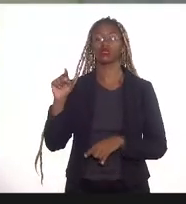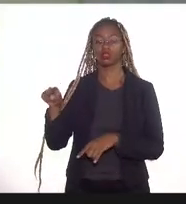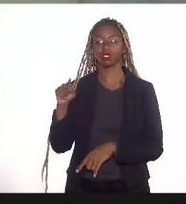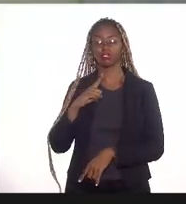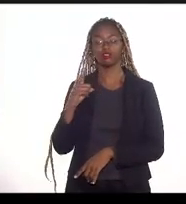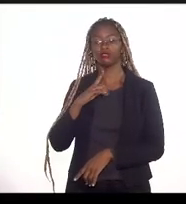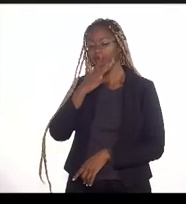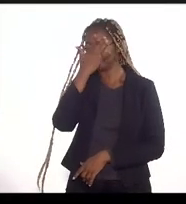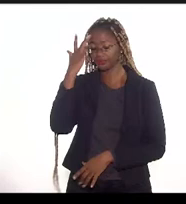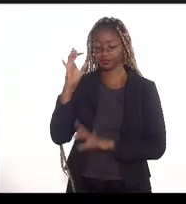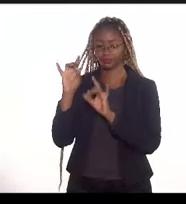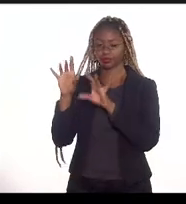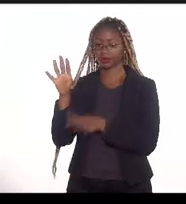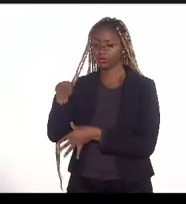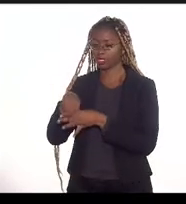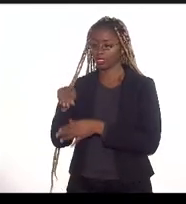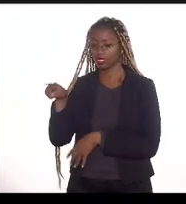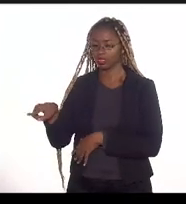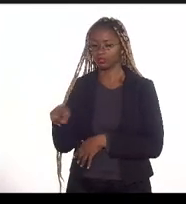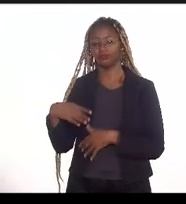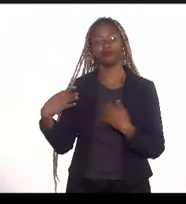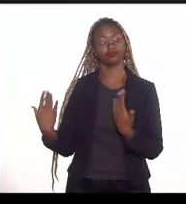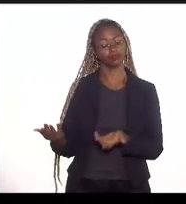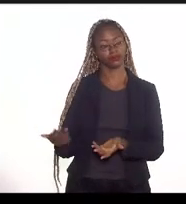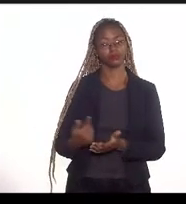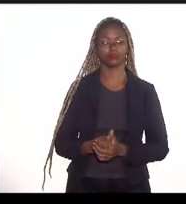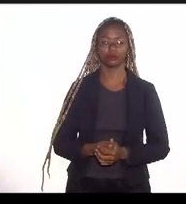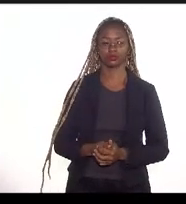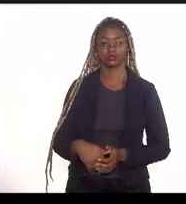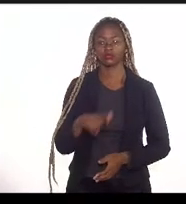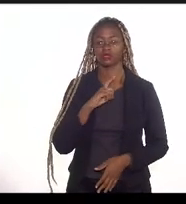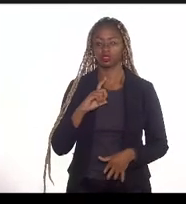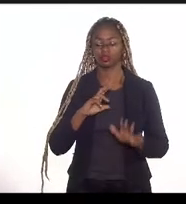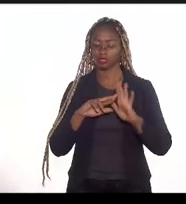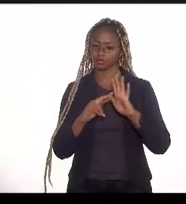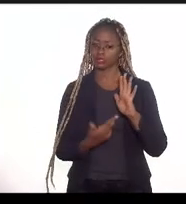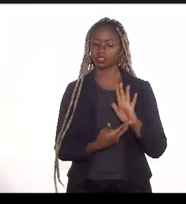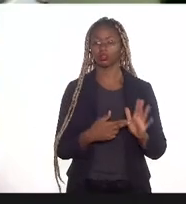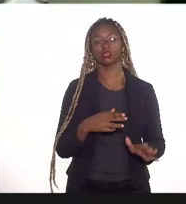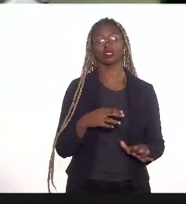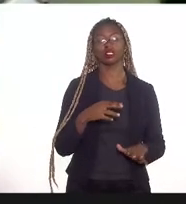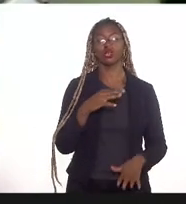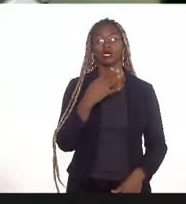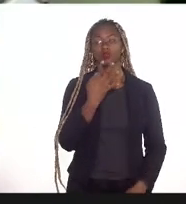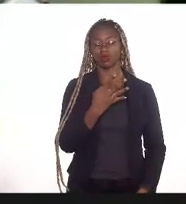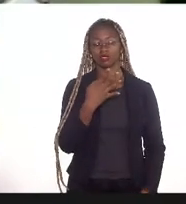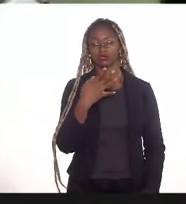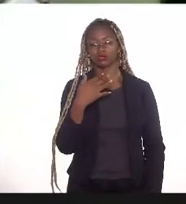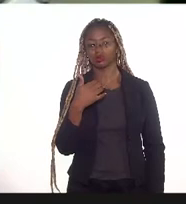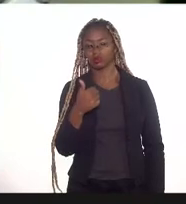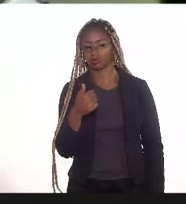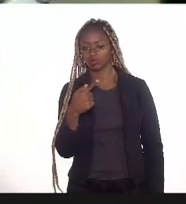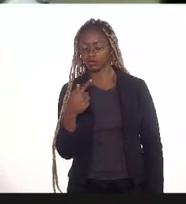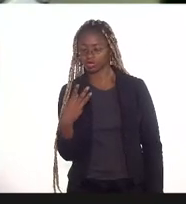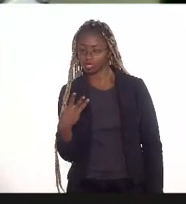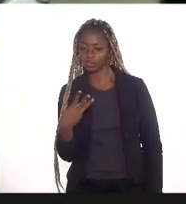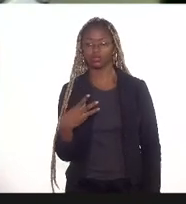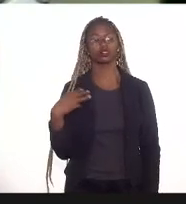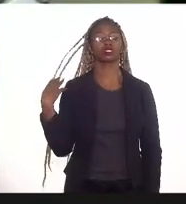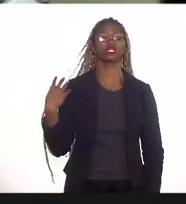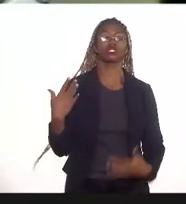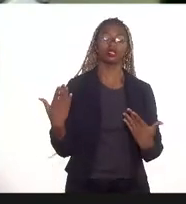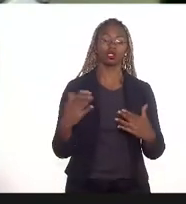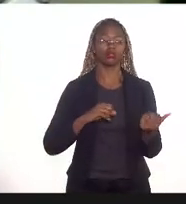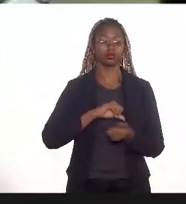nela. Após o advento da 9.025, que revogou a 4.173, a modificação foi que todos